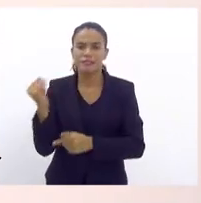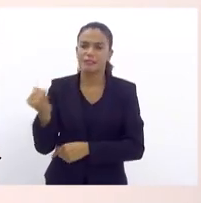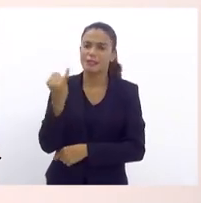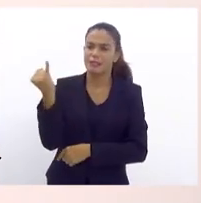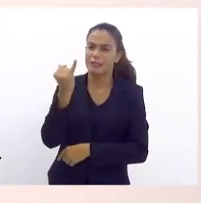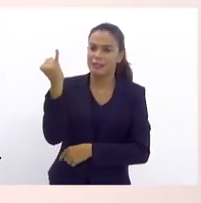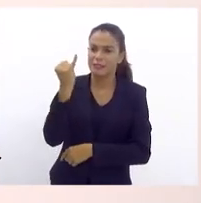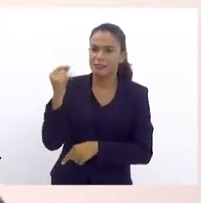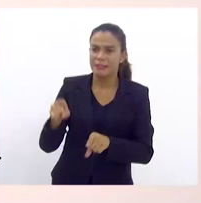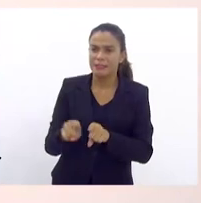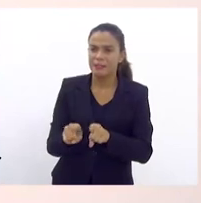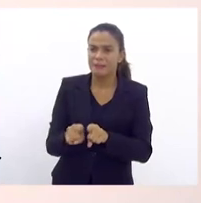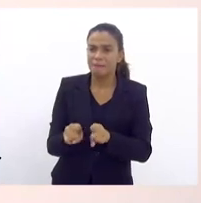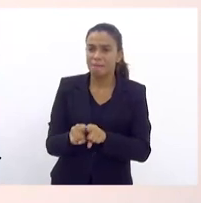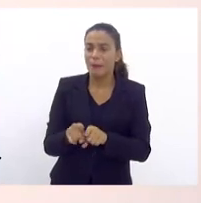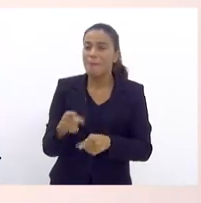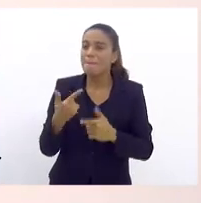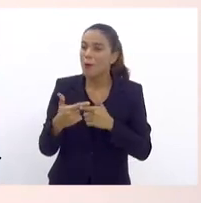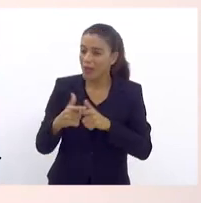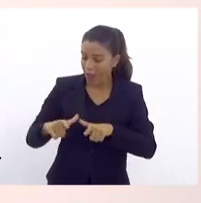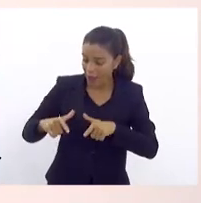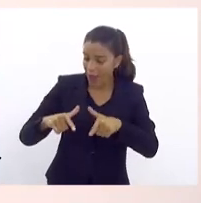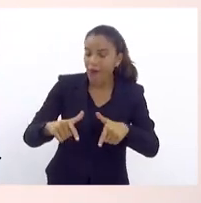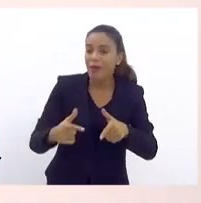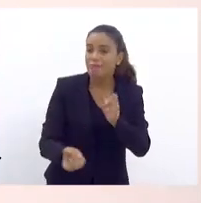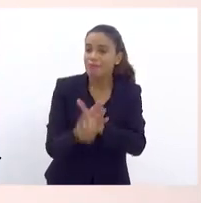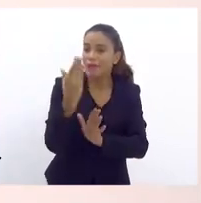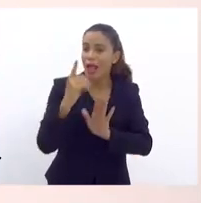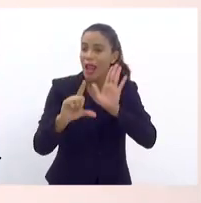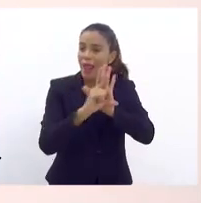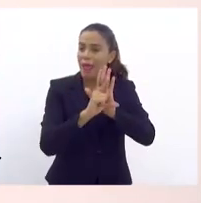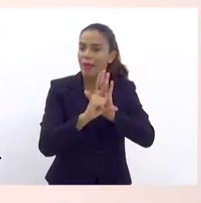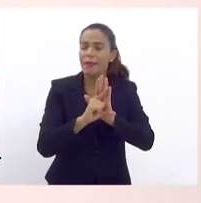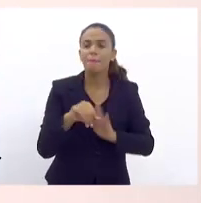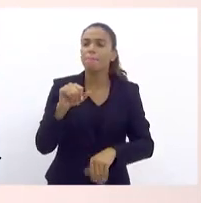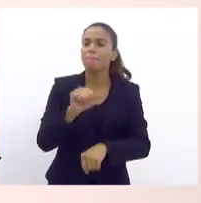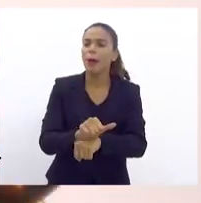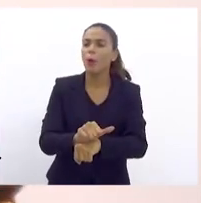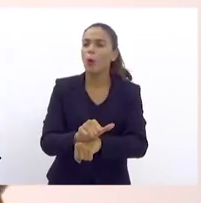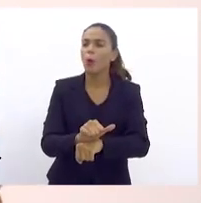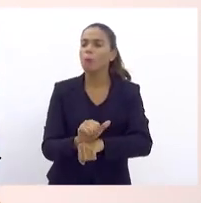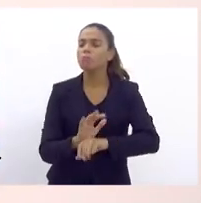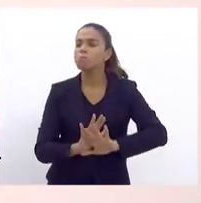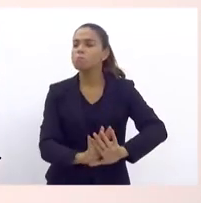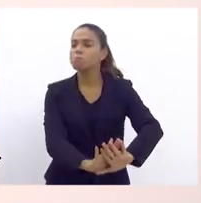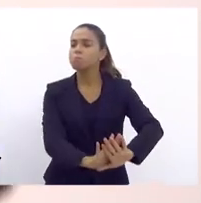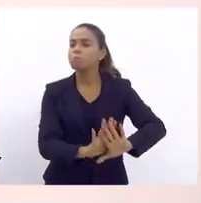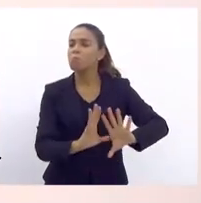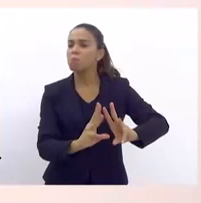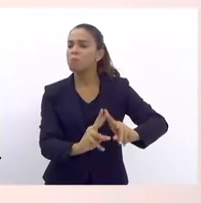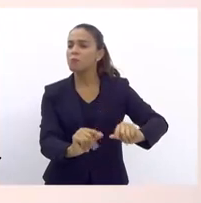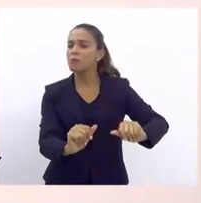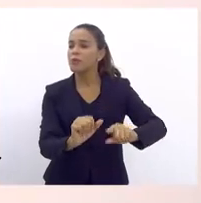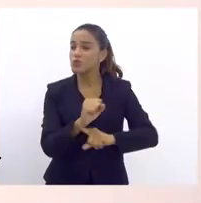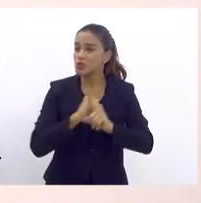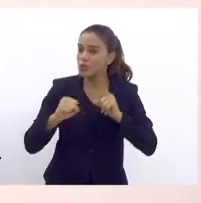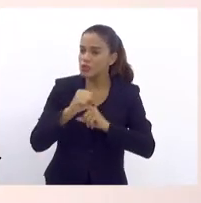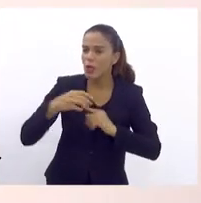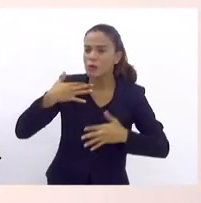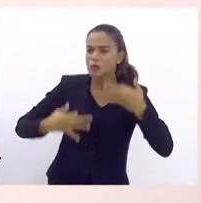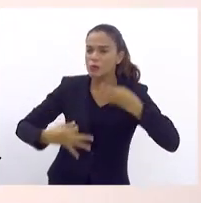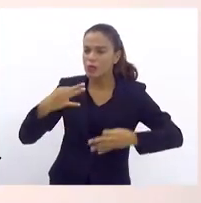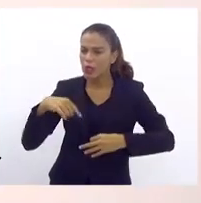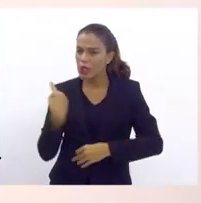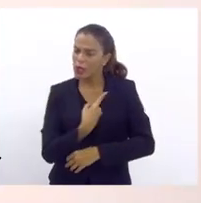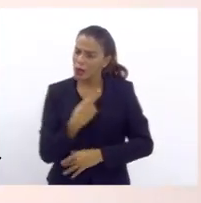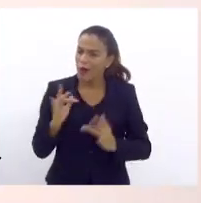porque fazer Dora das leis né ficou parada né ficou num Limbo social e jurídico e a gente